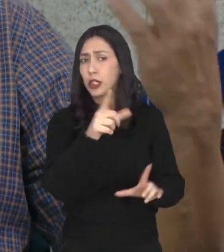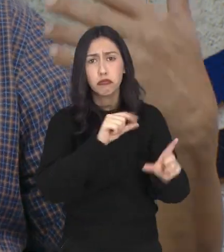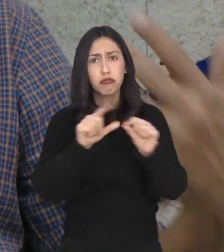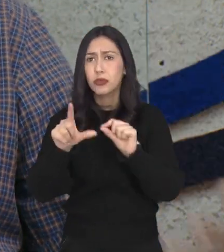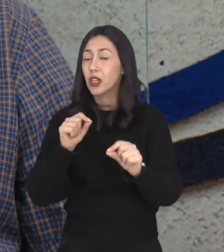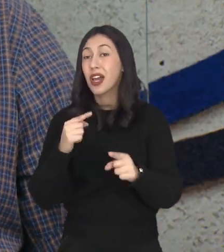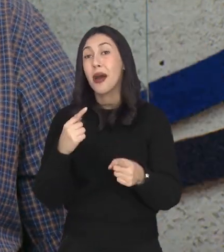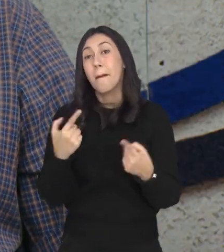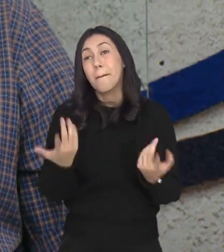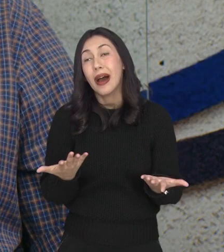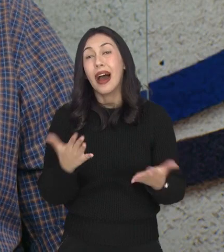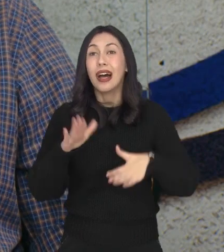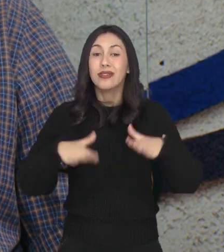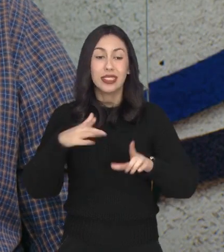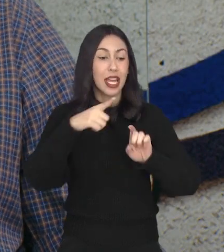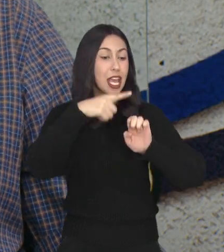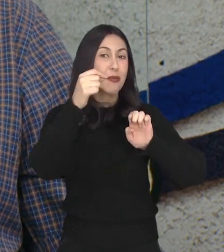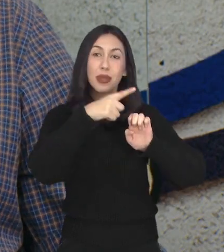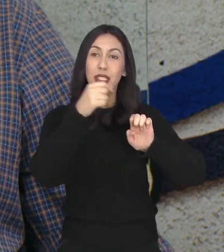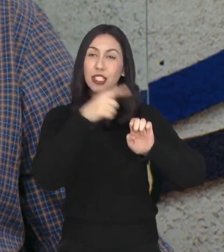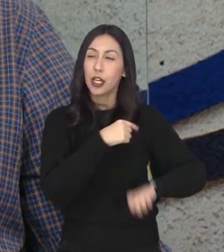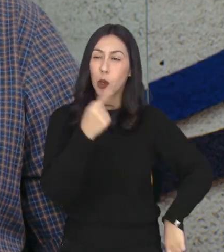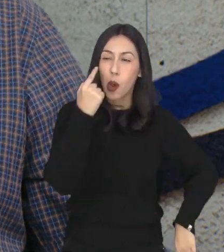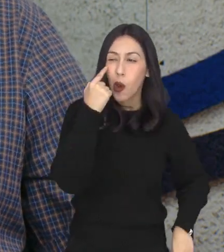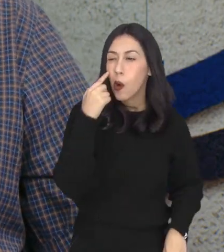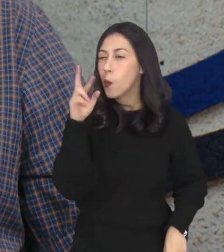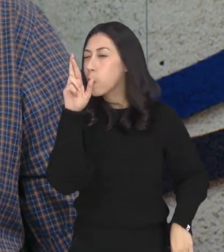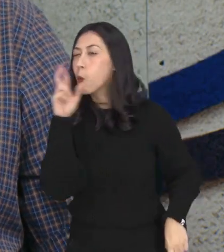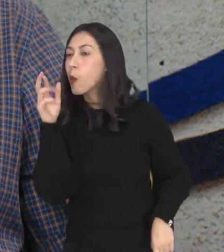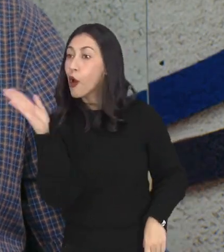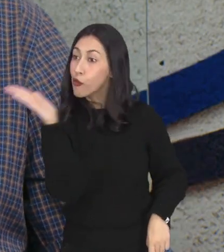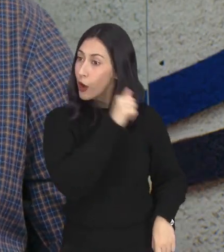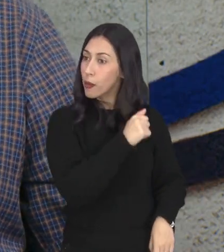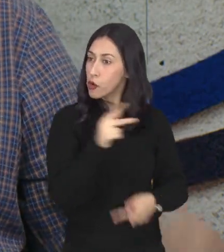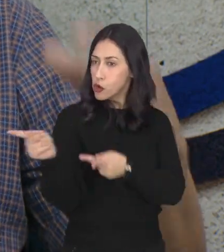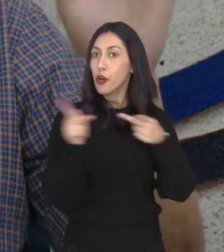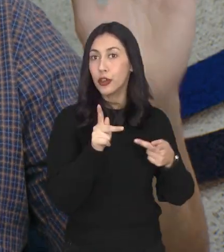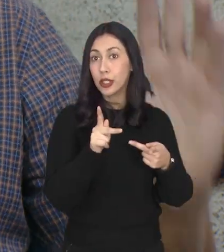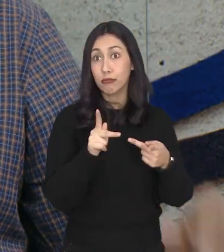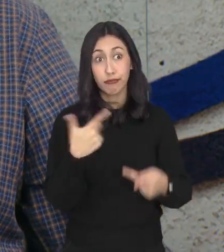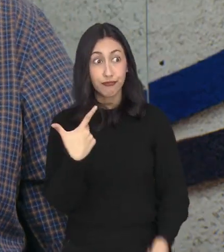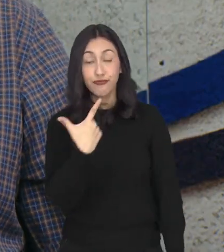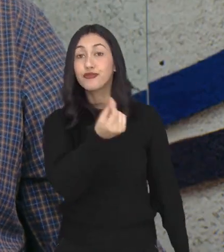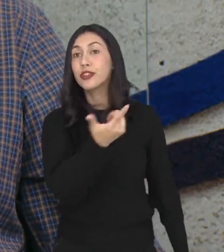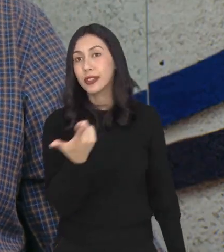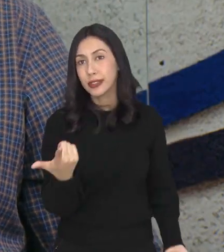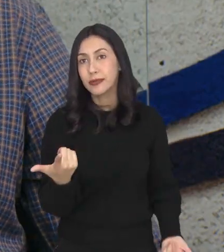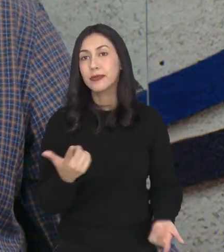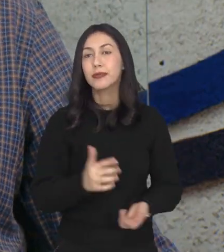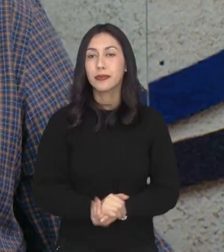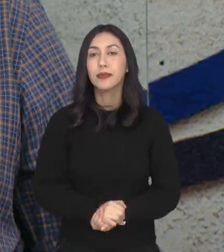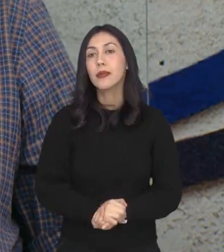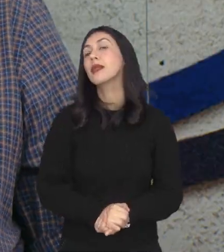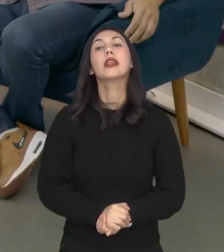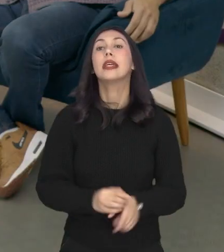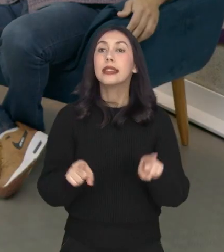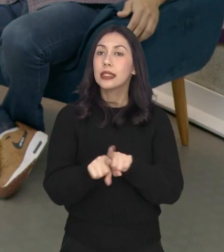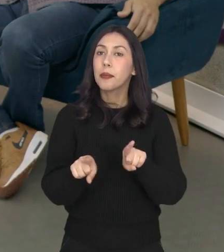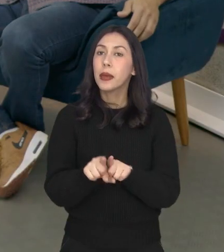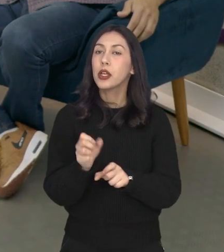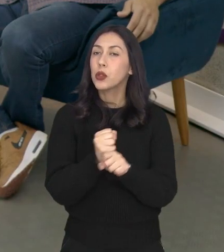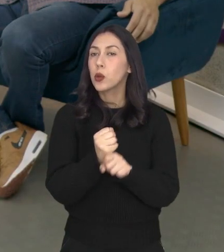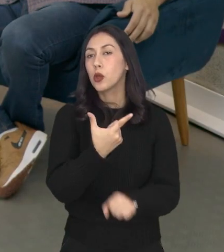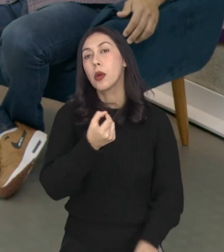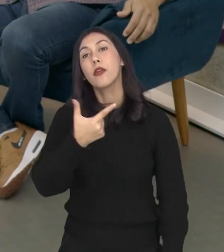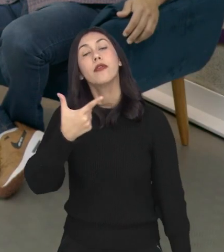que vêm para São José e pega esses meninos que estão diferenciados no clube e leva embora. E é o que acontece hoje. Conosco